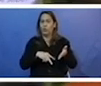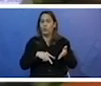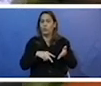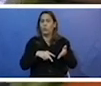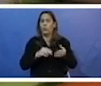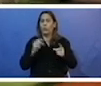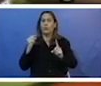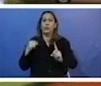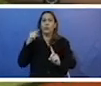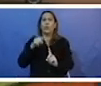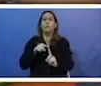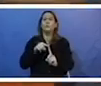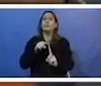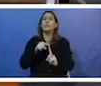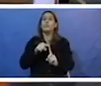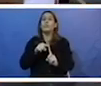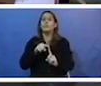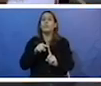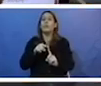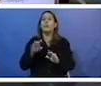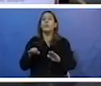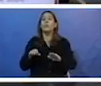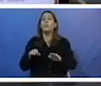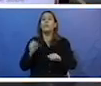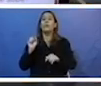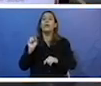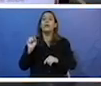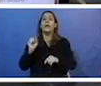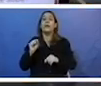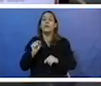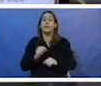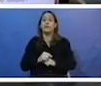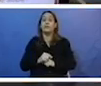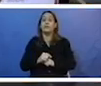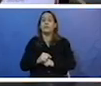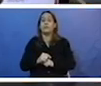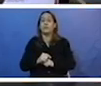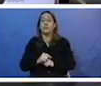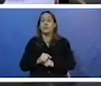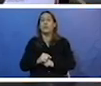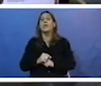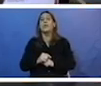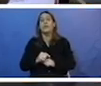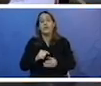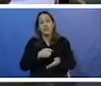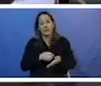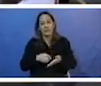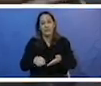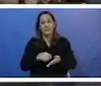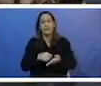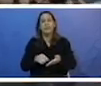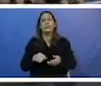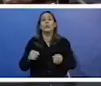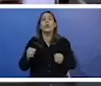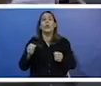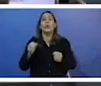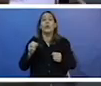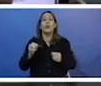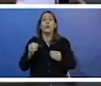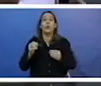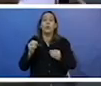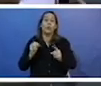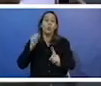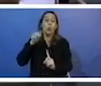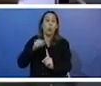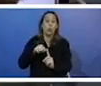você sabe? Esse cordel foi destinado, foi pensado, escrito para quem? Ele